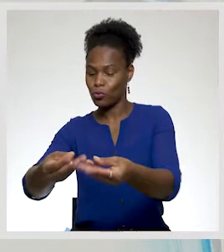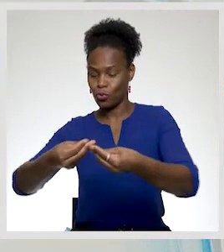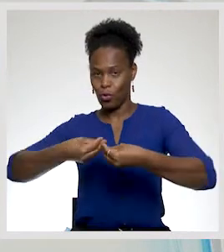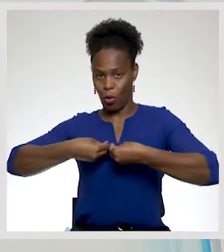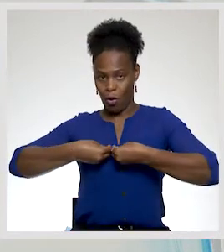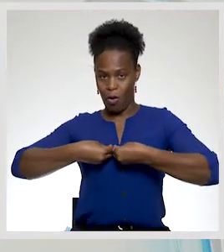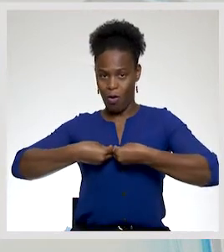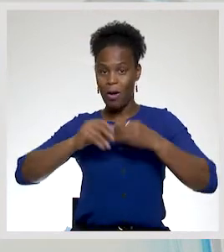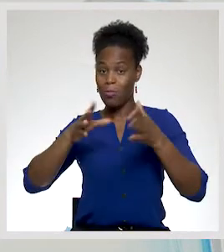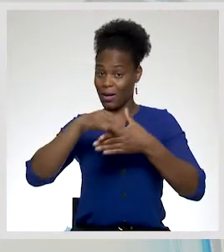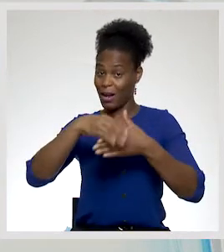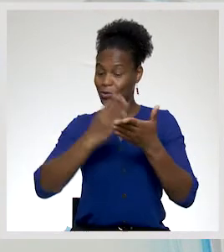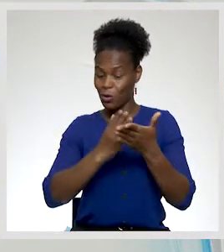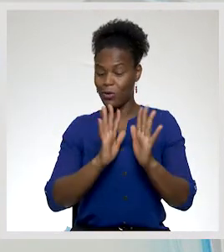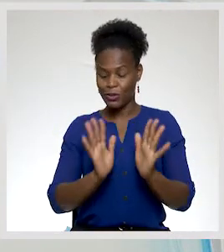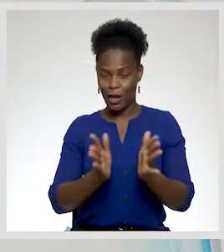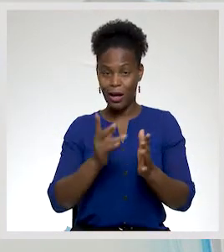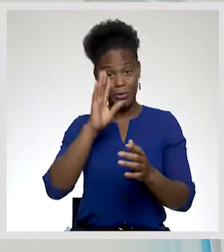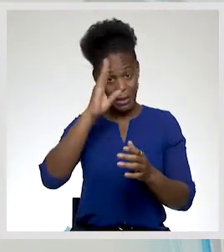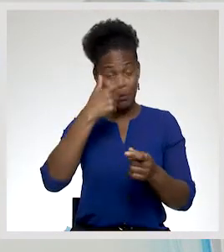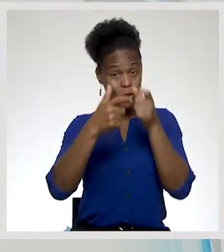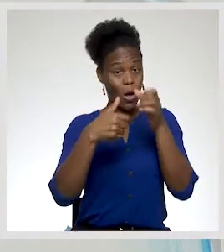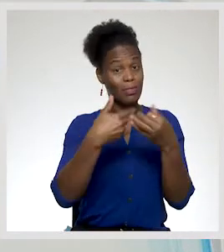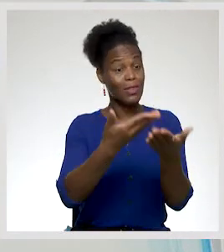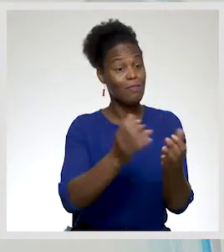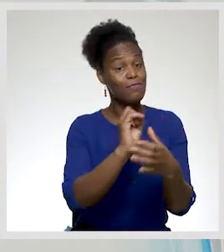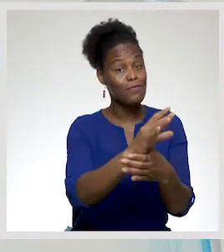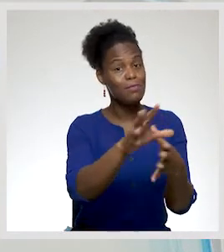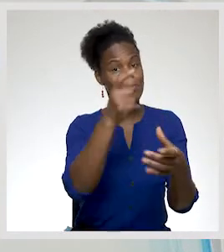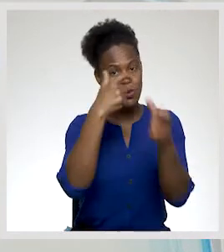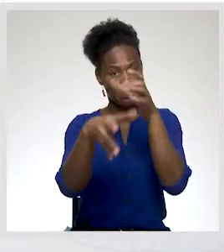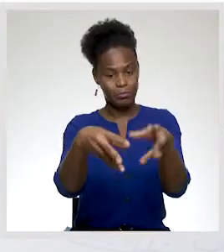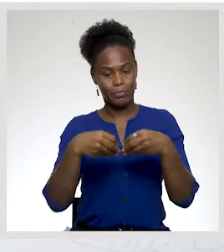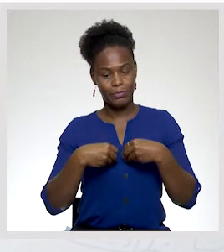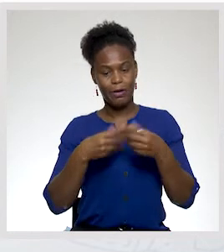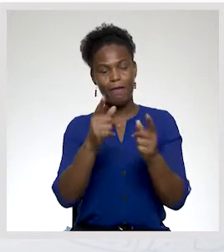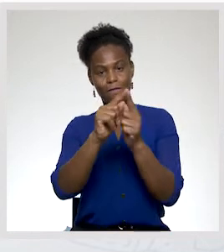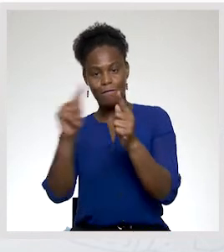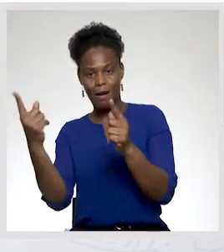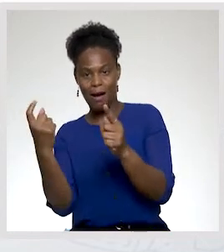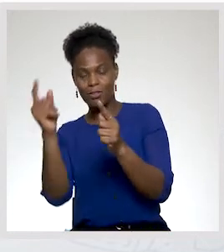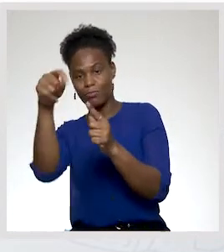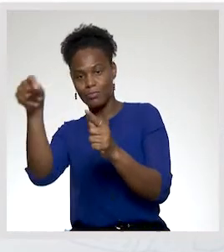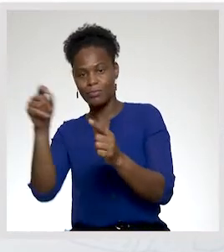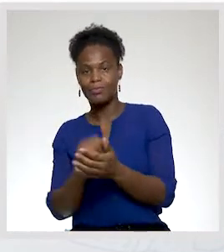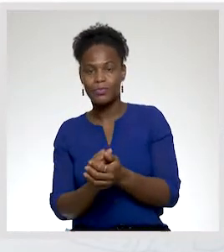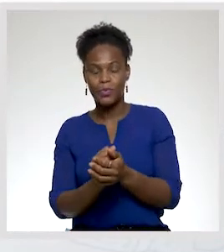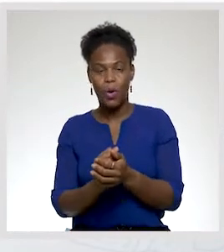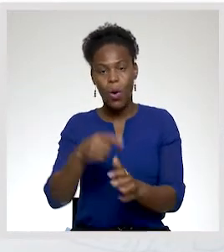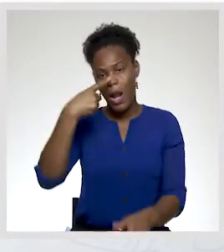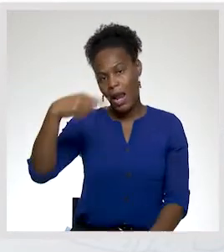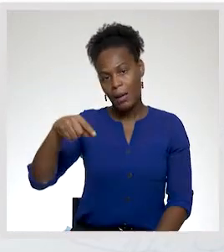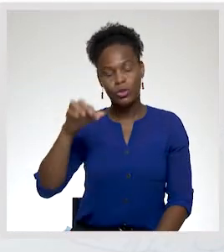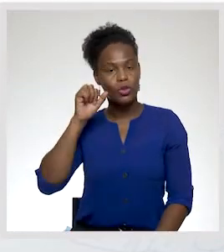que recebe. Então vamos lá completar as frases. O lápis